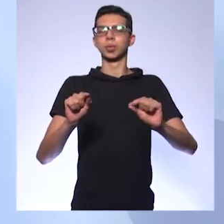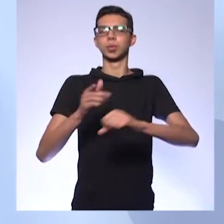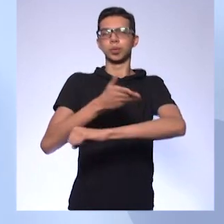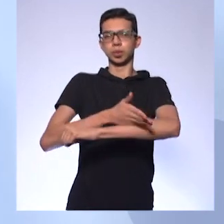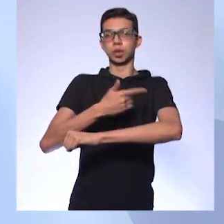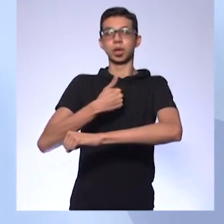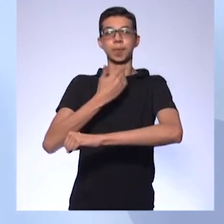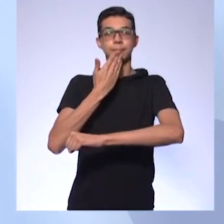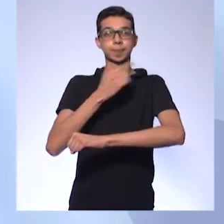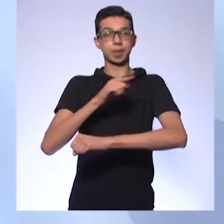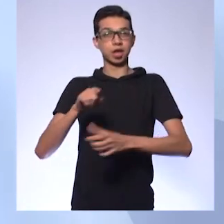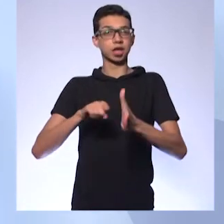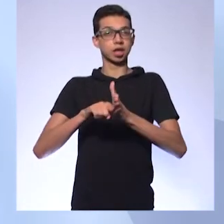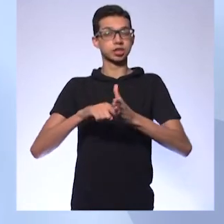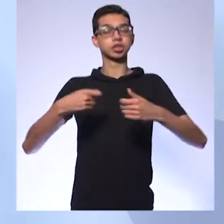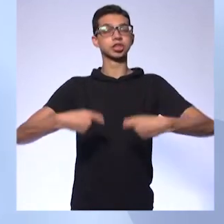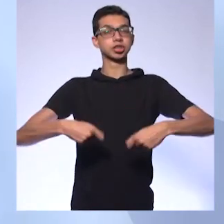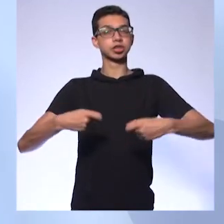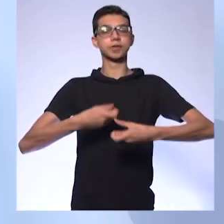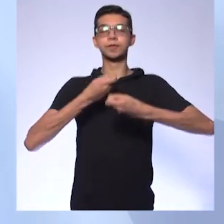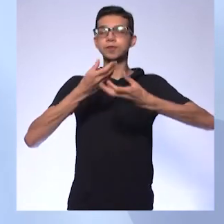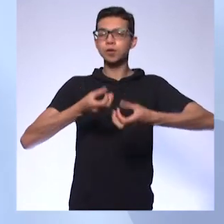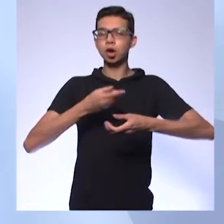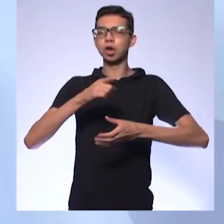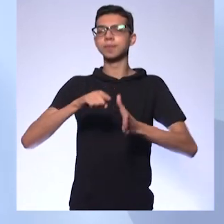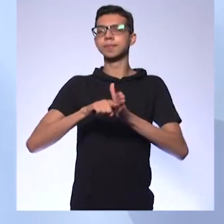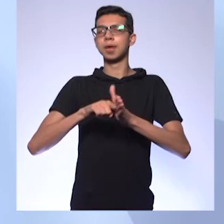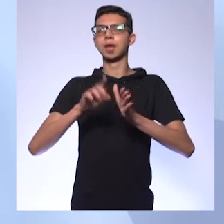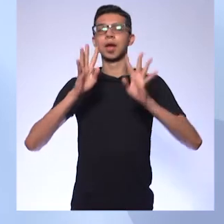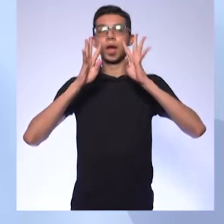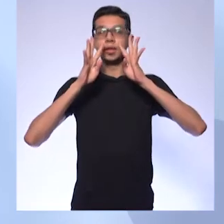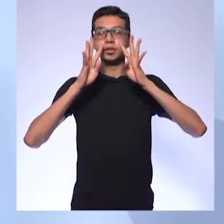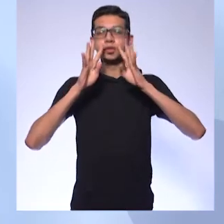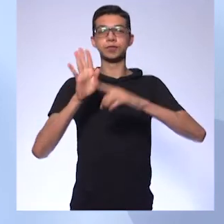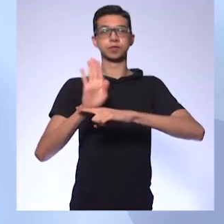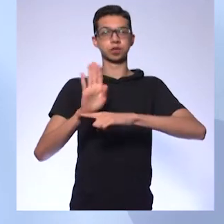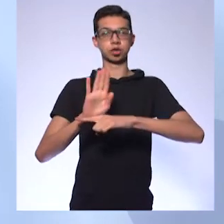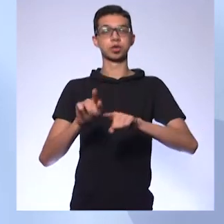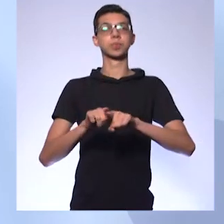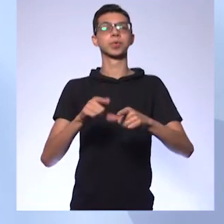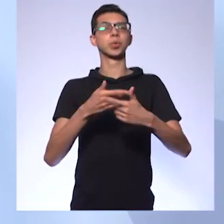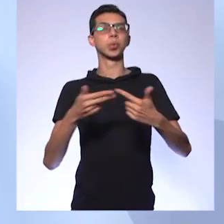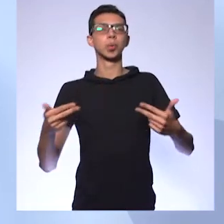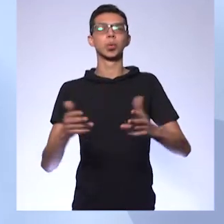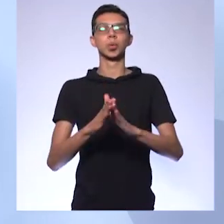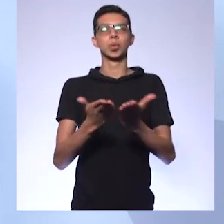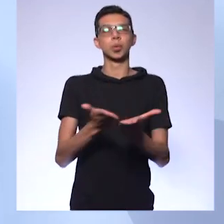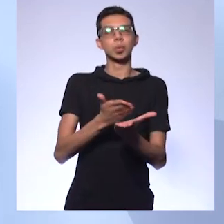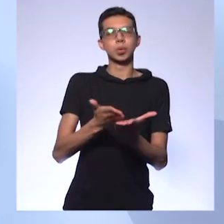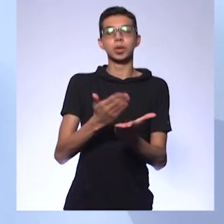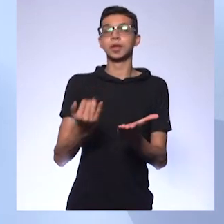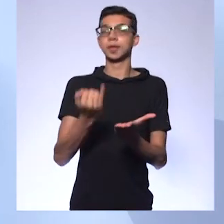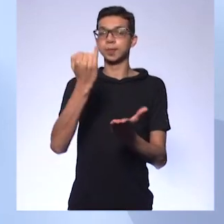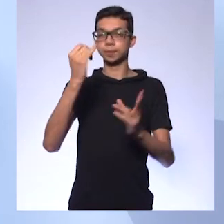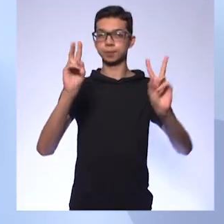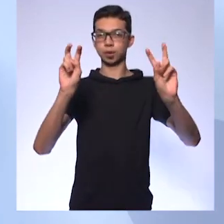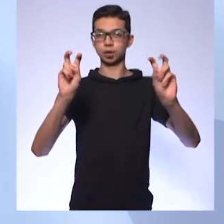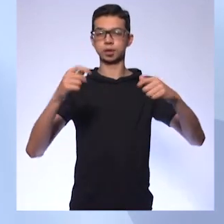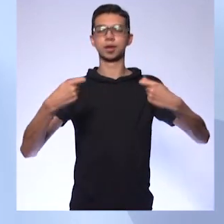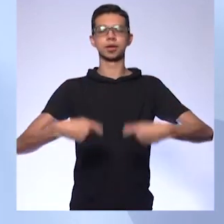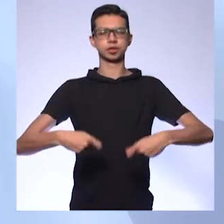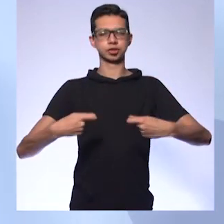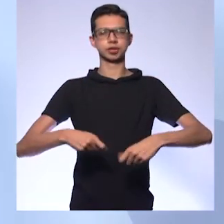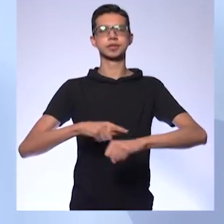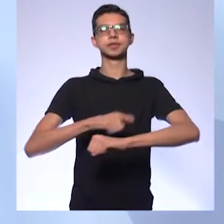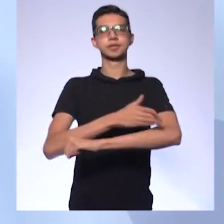respeito, pesquisem, se informem, vejam filmes, vejam livros, porque, olha, é um assunto muito importante, foi um período